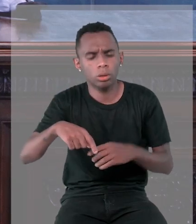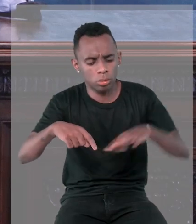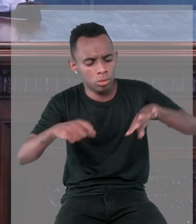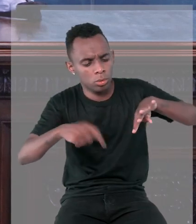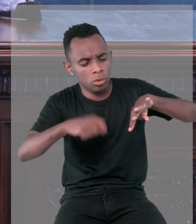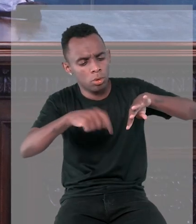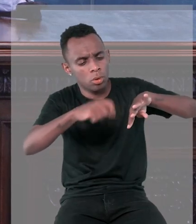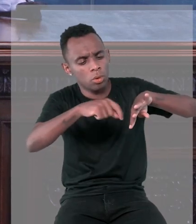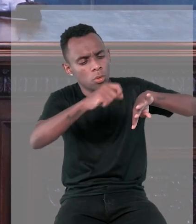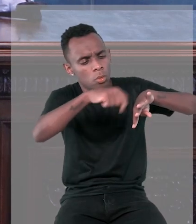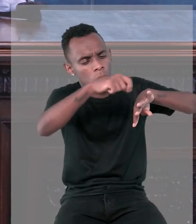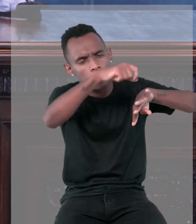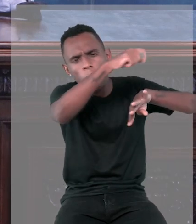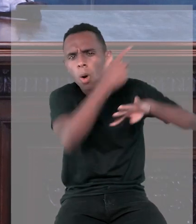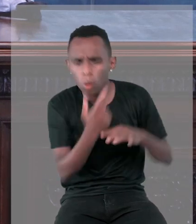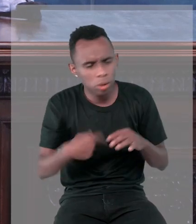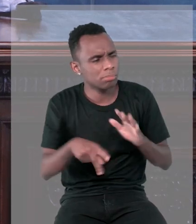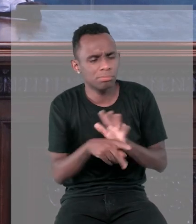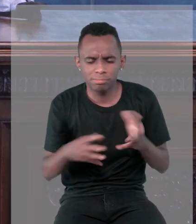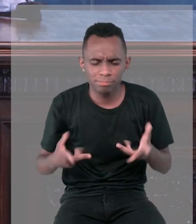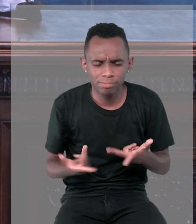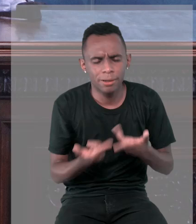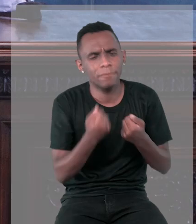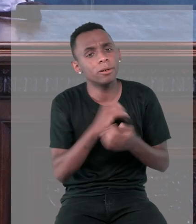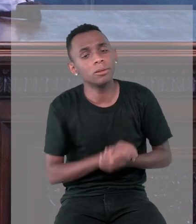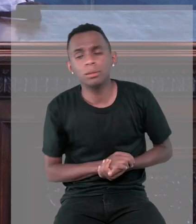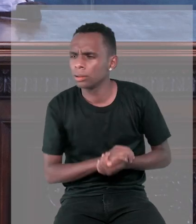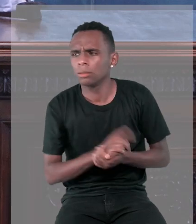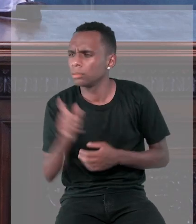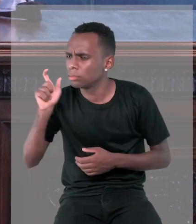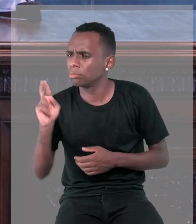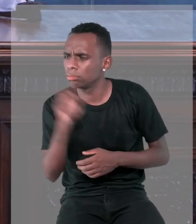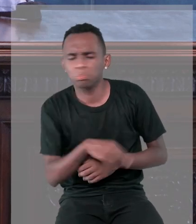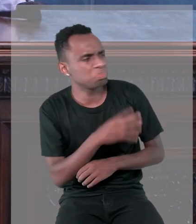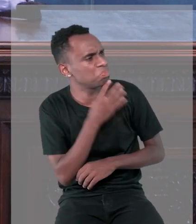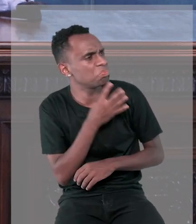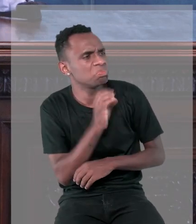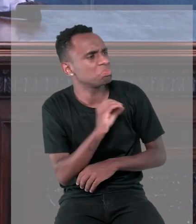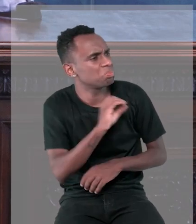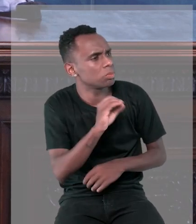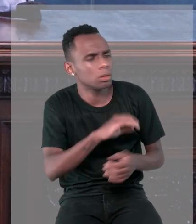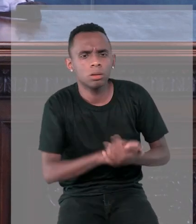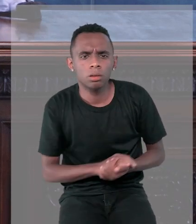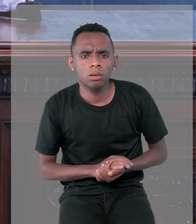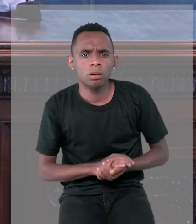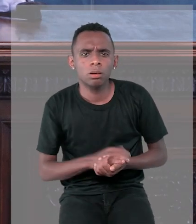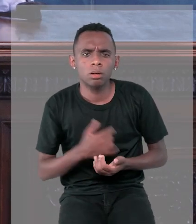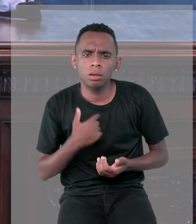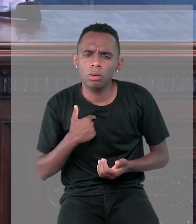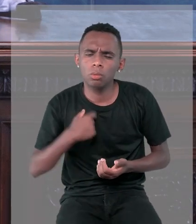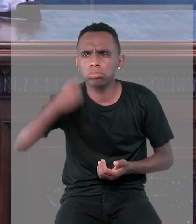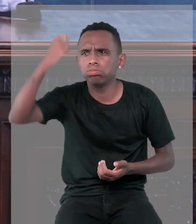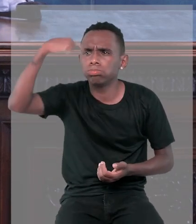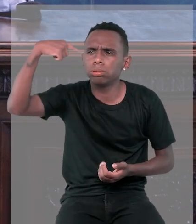escadas, né? É uma literatura fantástica e tal. O Gifone disse que não conhecia o conto A Gota, mas eu fiquei com essa